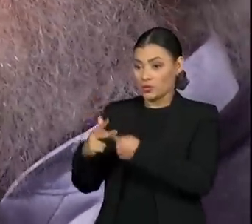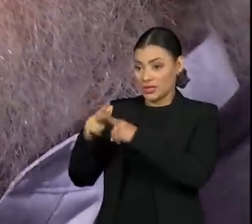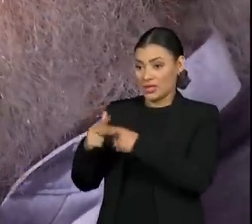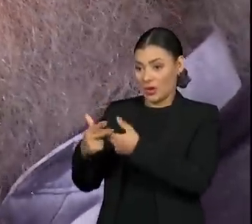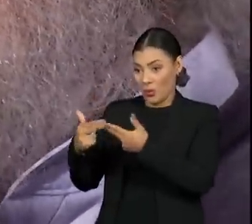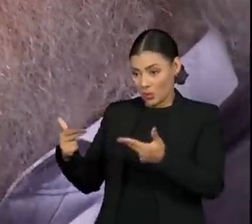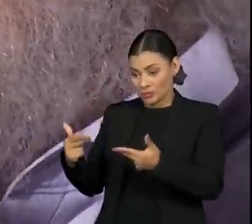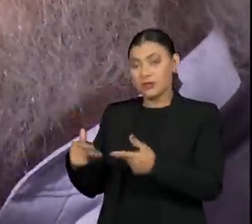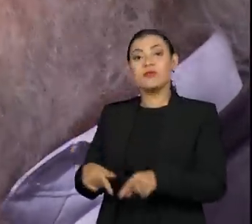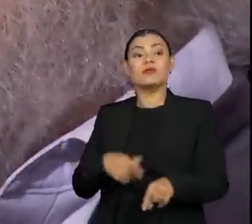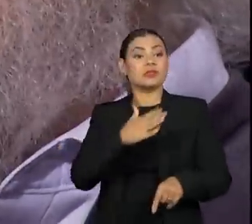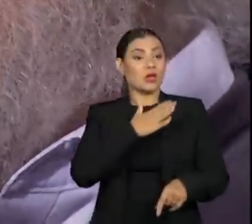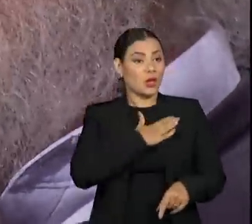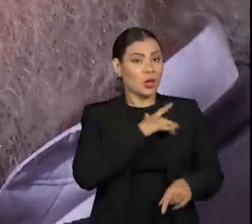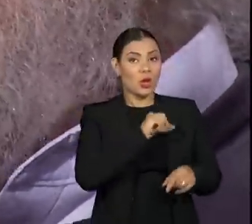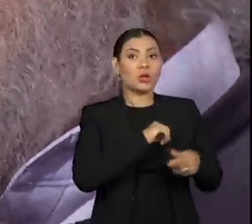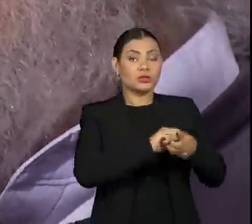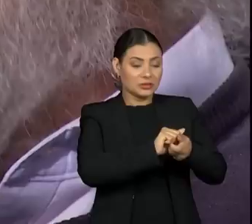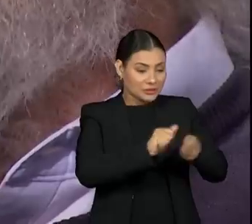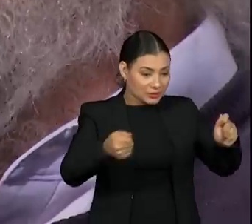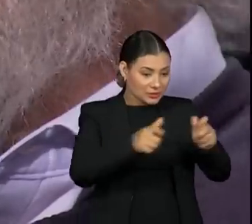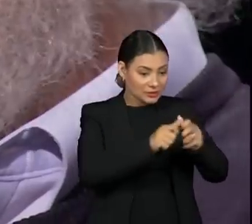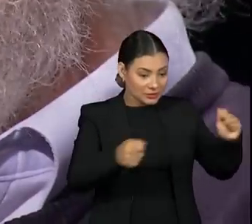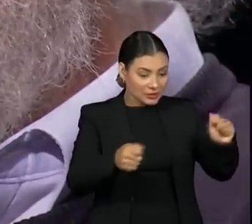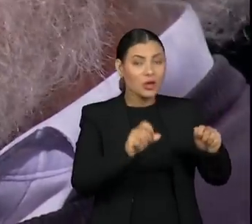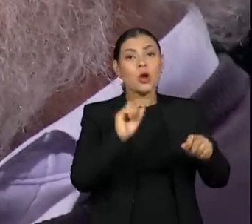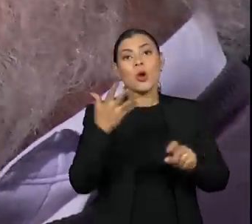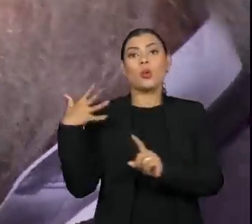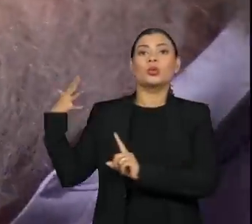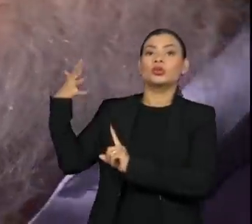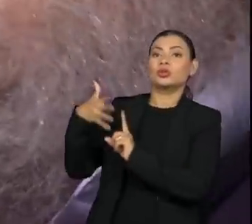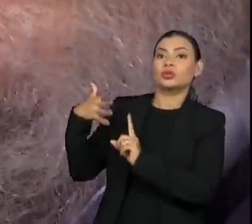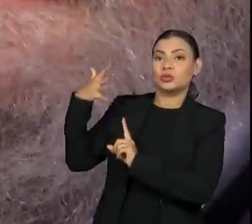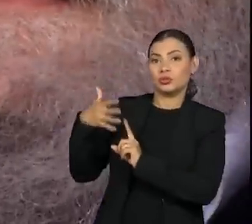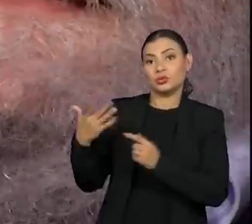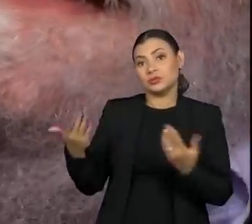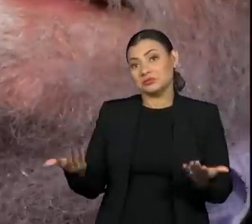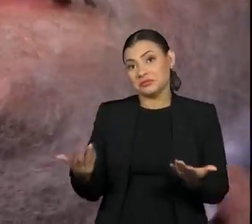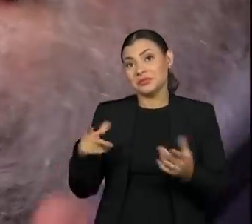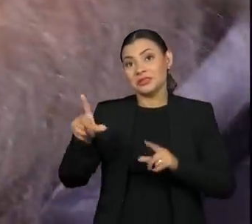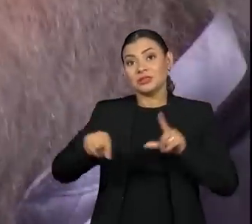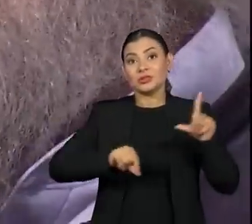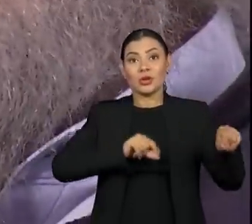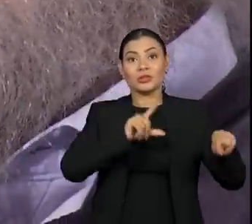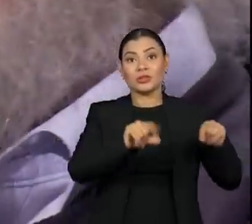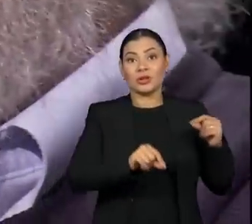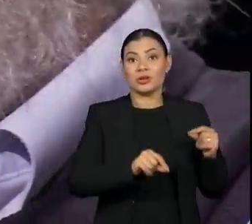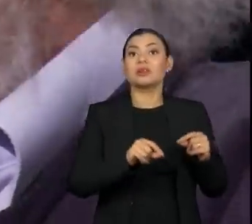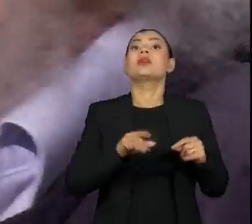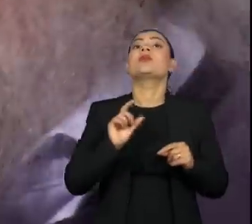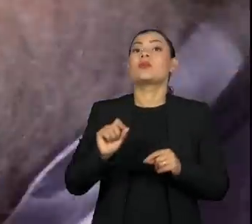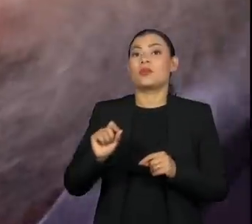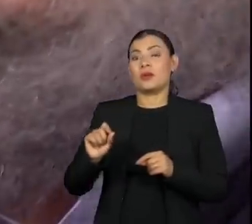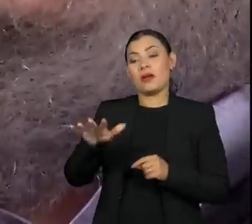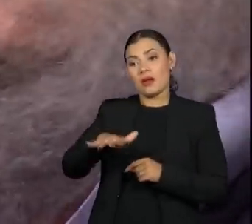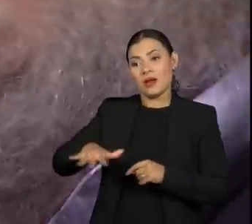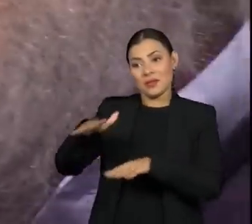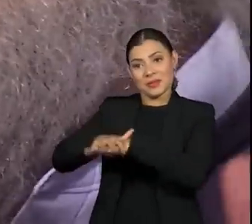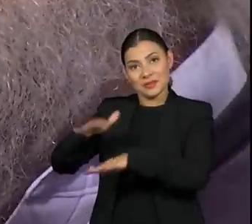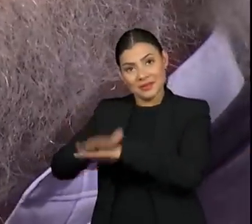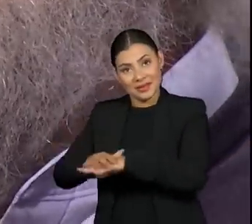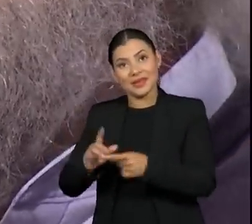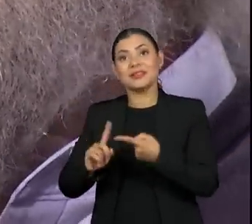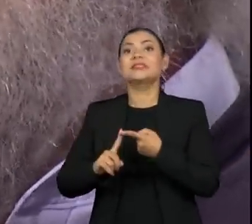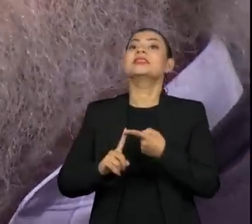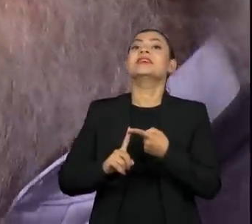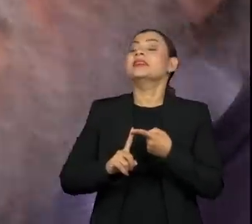se você gosta de abrir sapos você gosta de fazer discurso Isso define se você vai ser exatas médicas ou humanas Eu sempre gostei de consertar